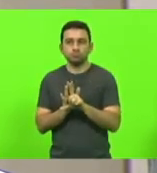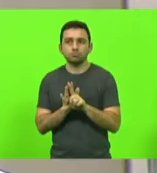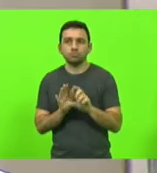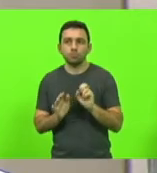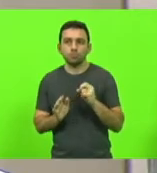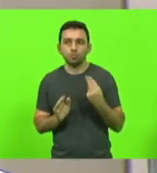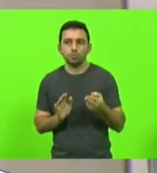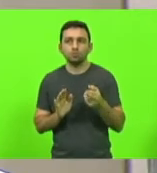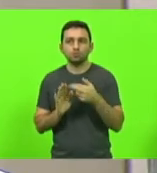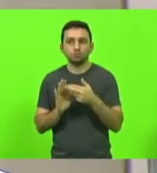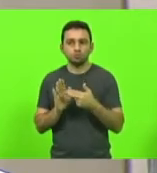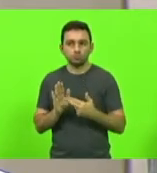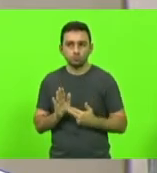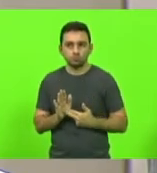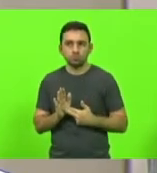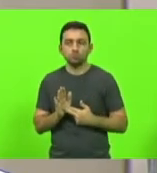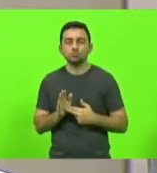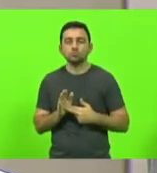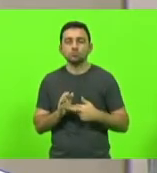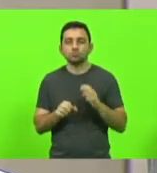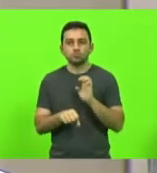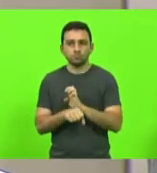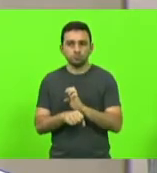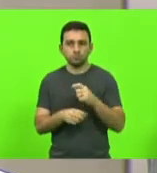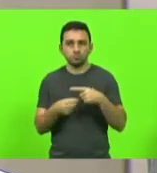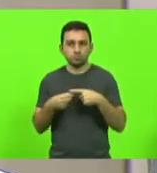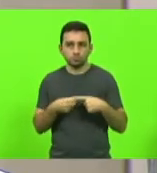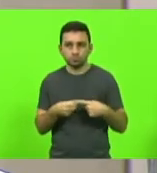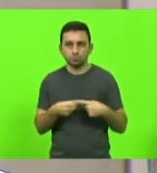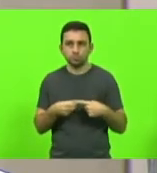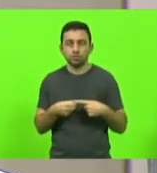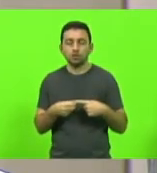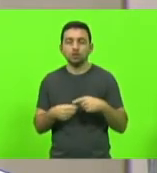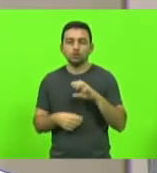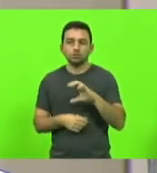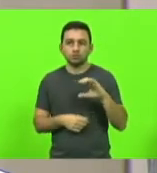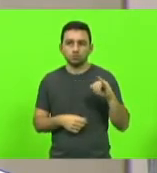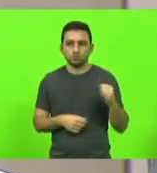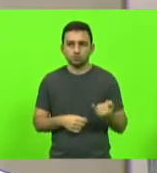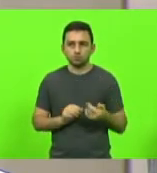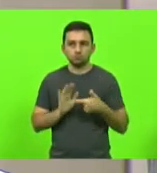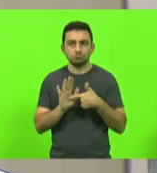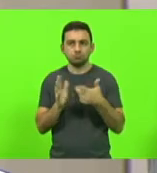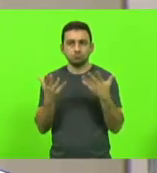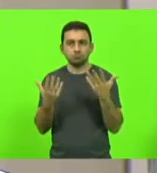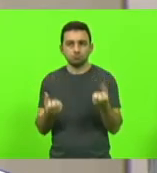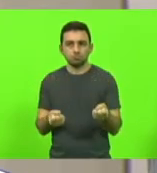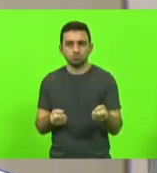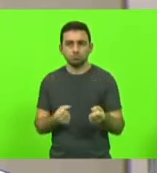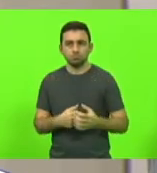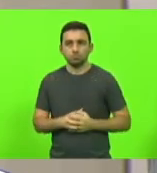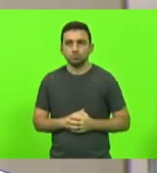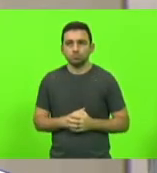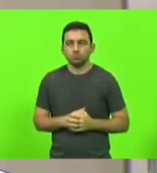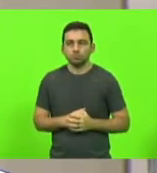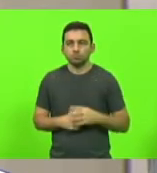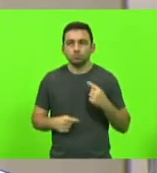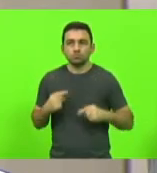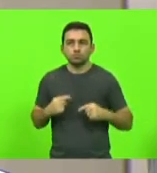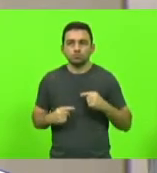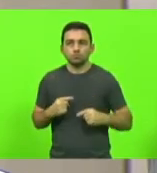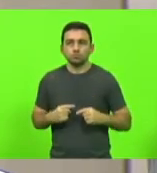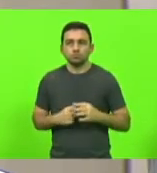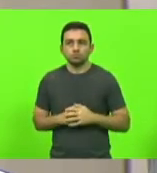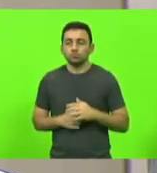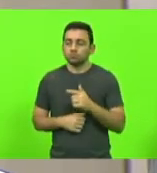ou municipal. Parecer da Comissão de Constituição e Justiça pela admissibilidade. Em discussão.